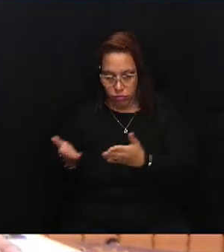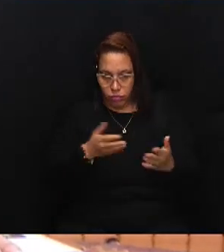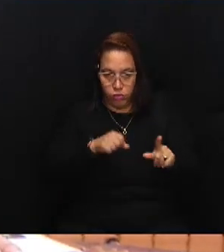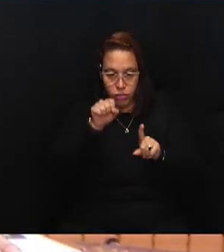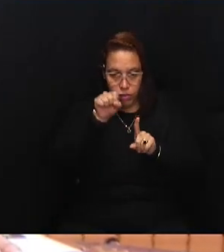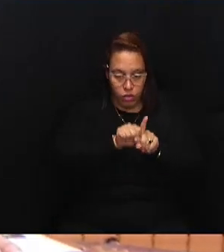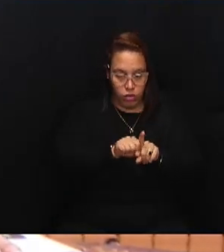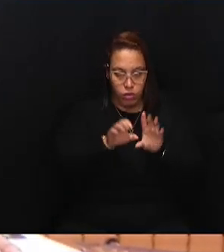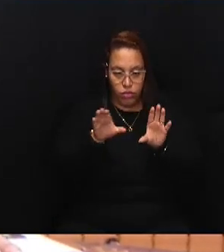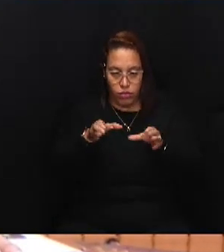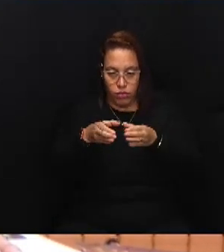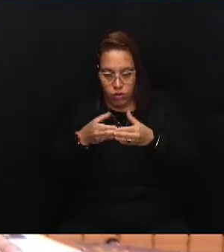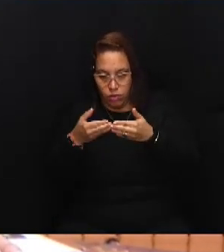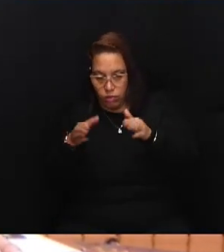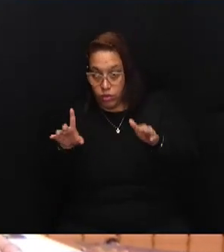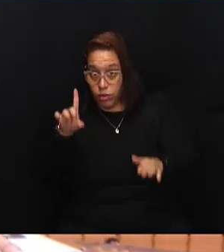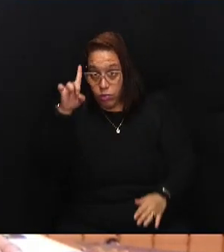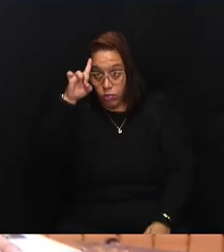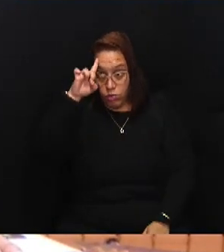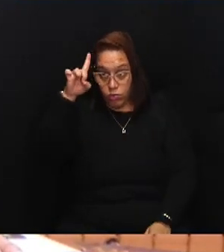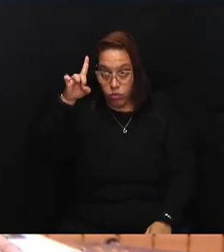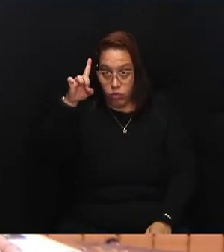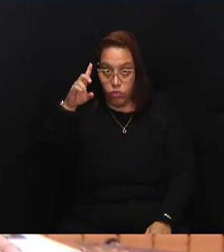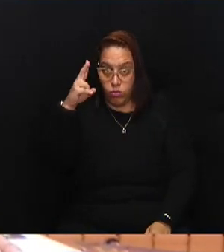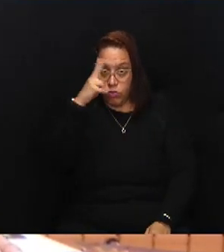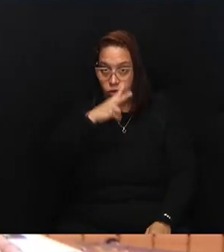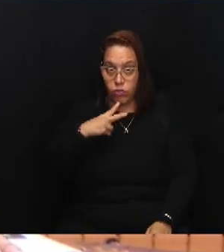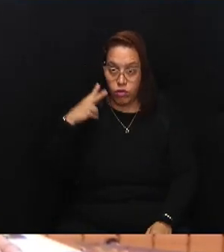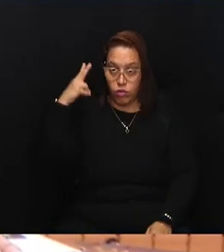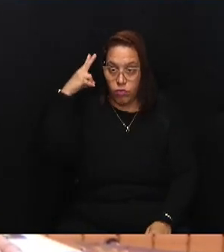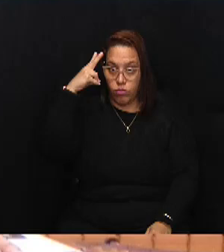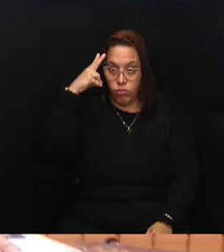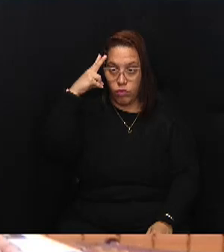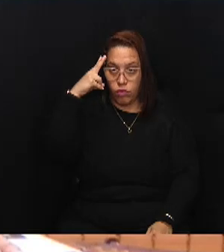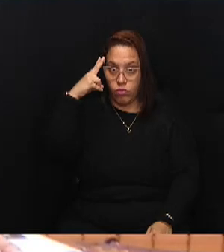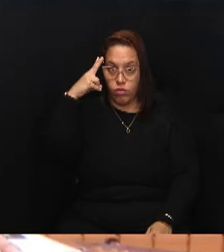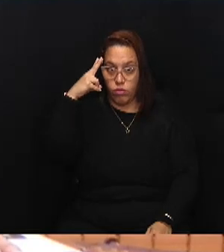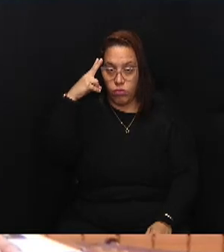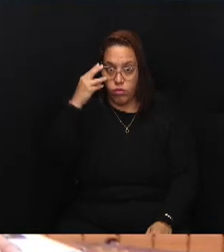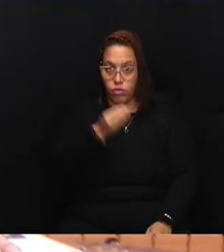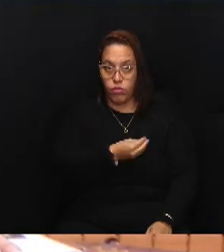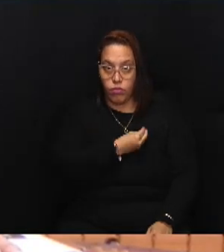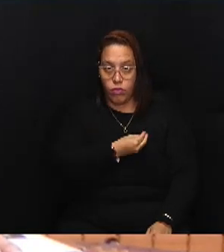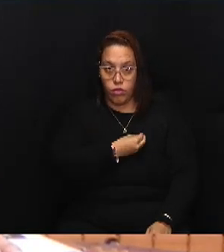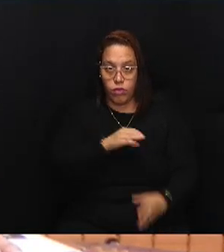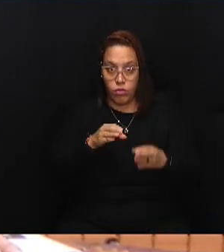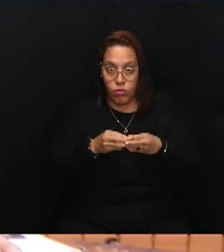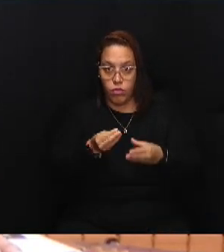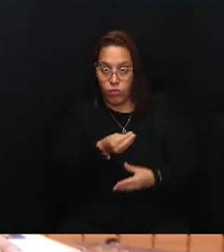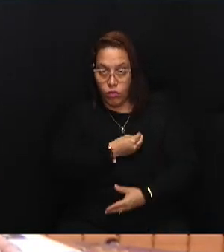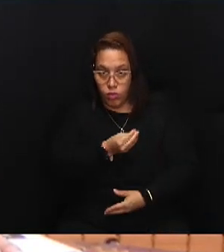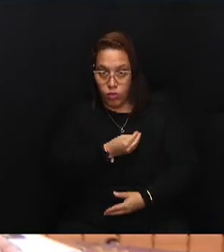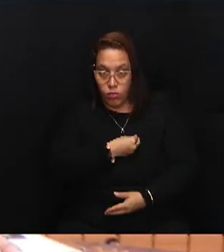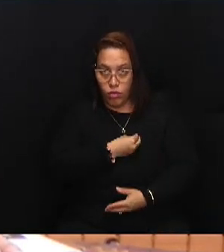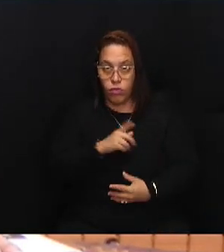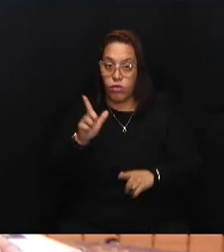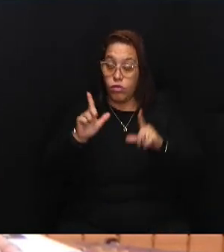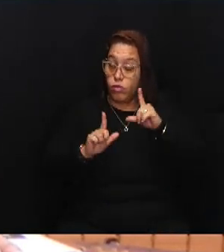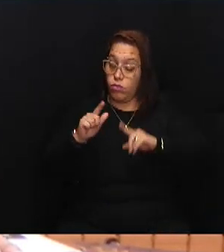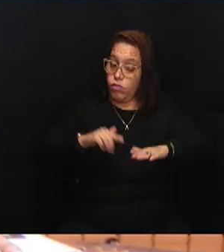uma comissão em aberta, temos um dia, tá? São 2 horas, hoje não está sendo ao vivo, porque está tendo outra comissão ao vivo, mas geralmente é ao vivo pela TV